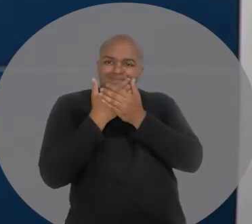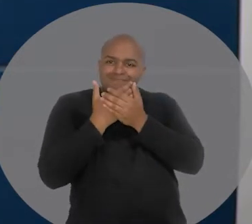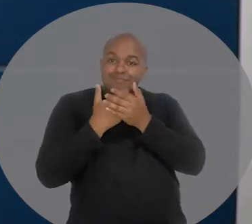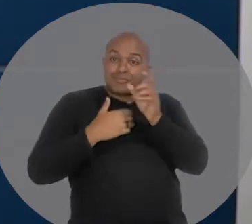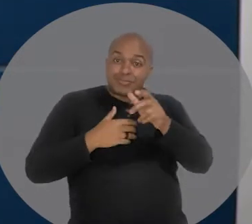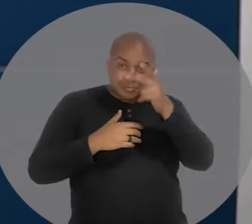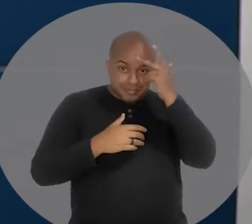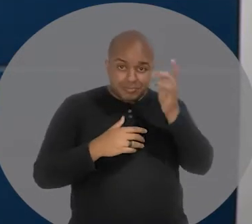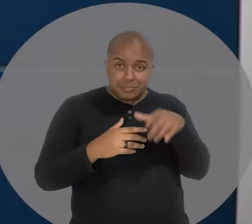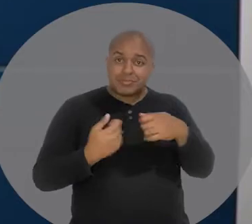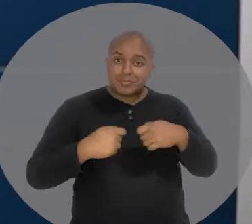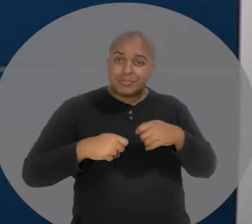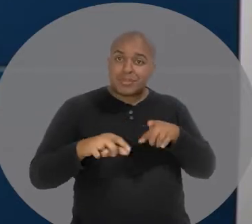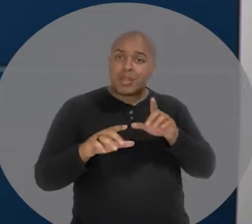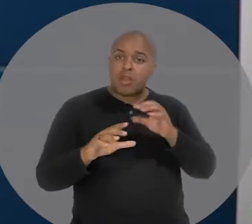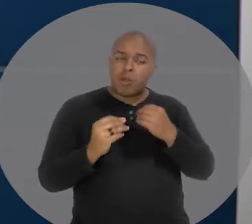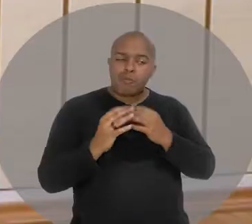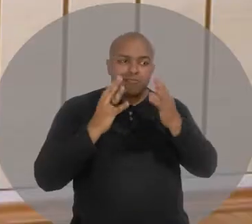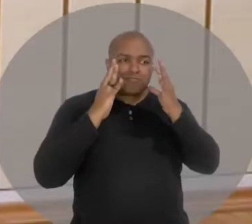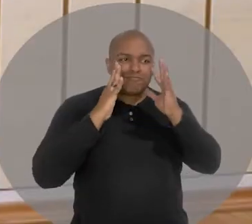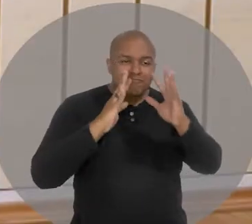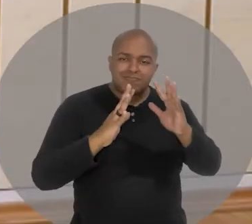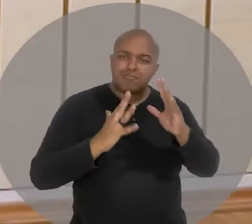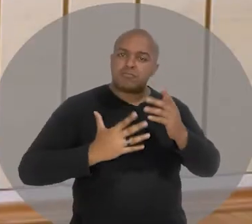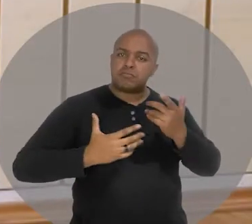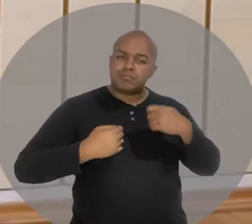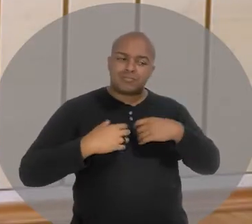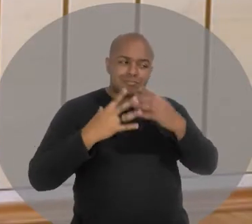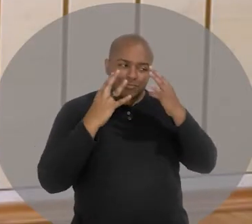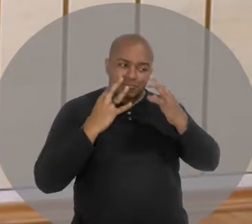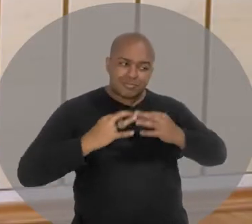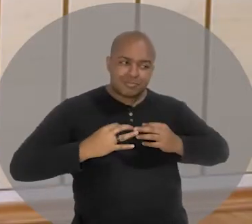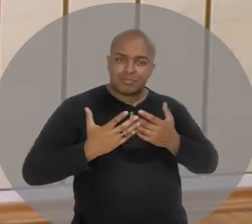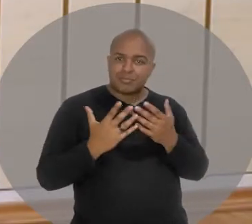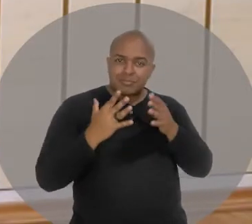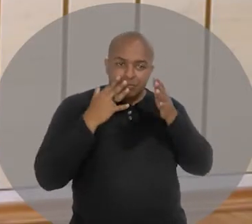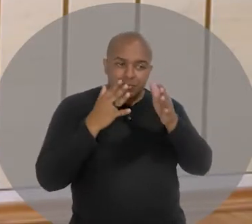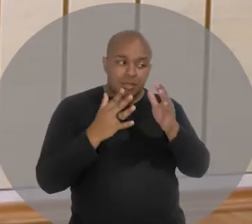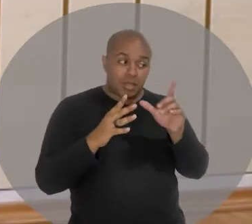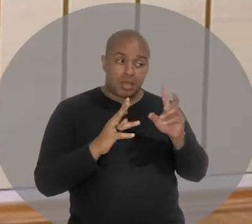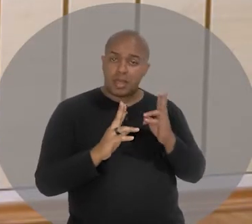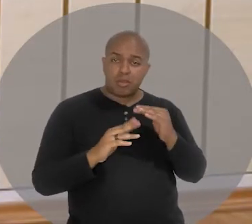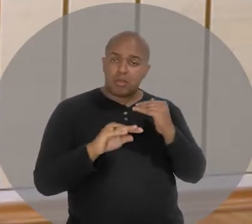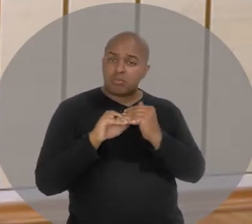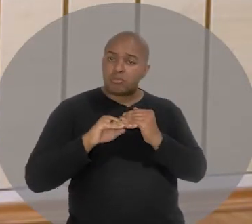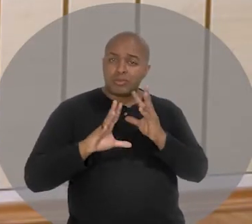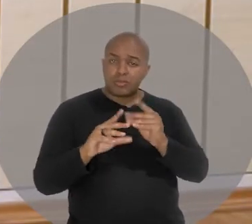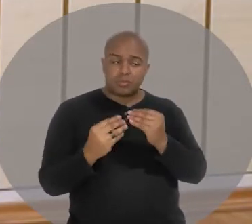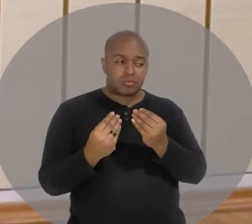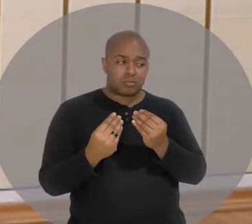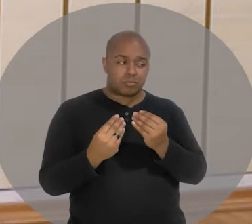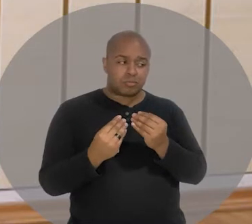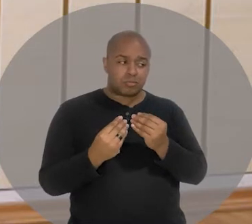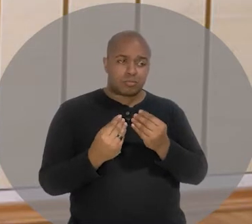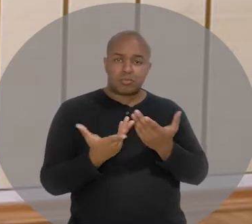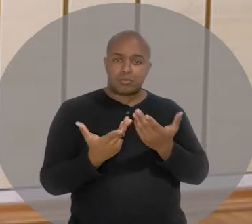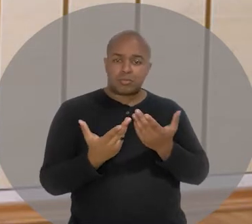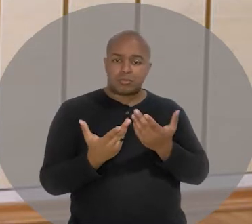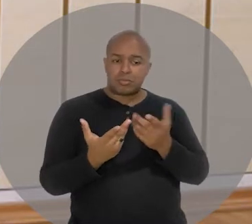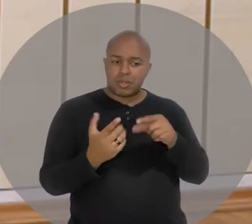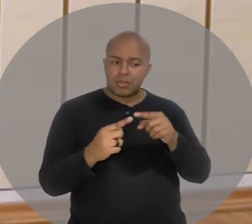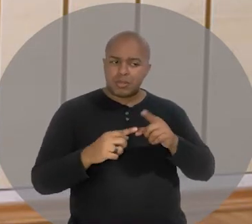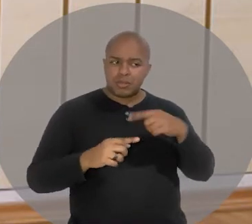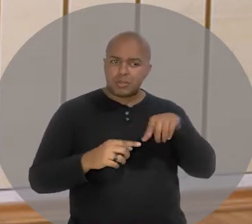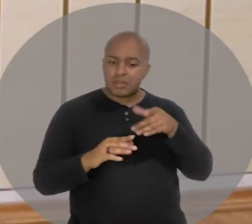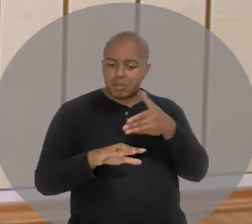pessoas precisam ser ouvidas. Catarina Cardoso, estudante de psicologia, cadeirante. Nós estamos